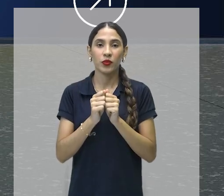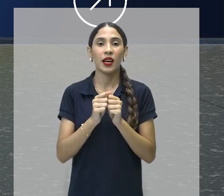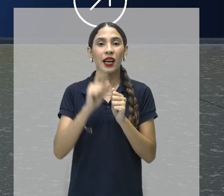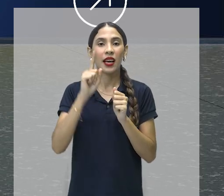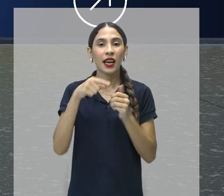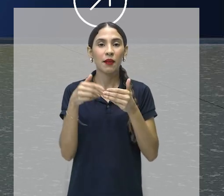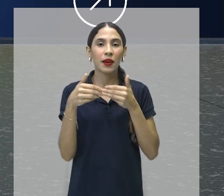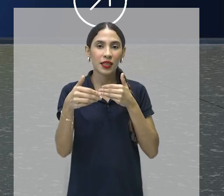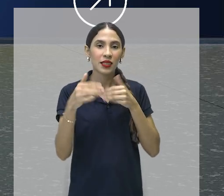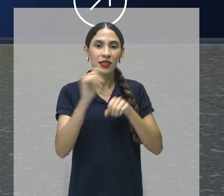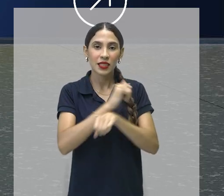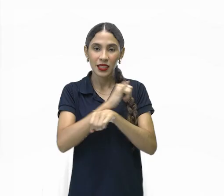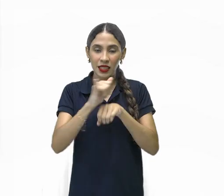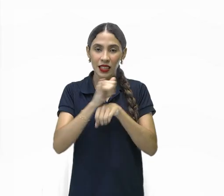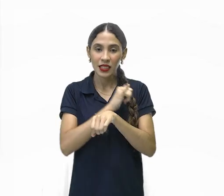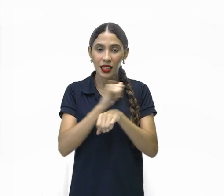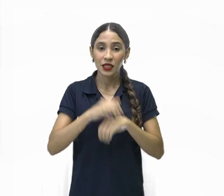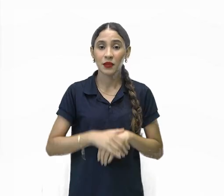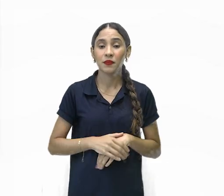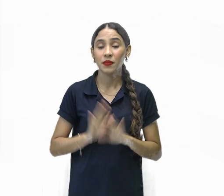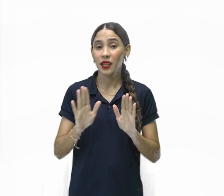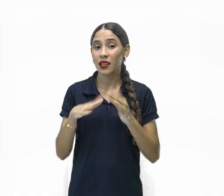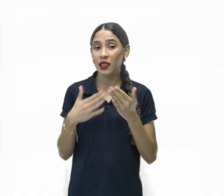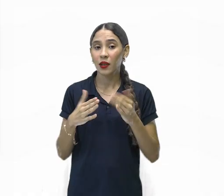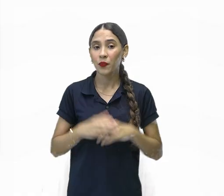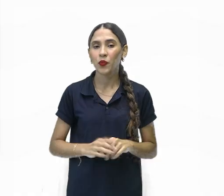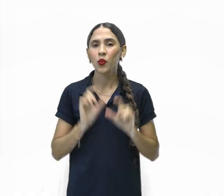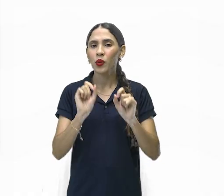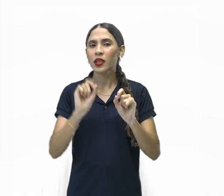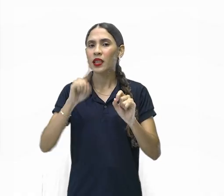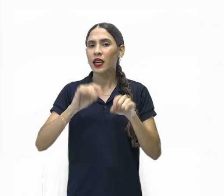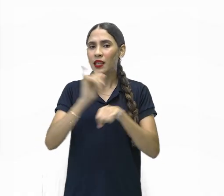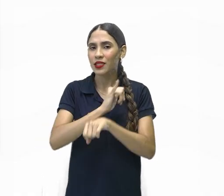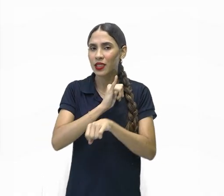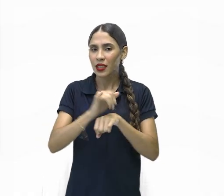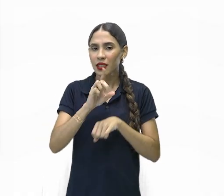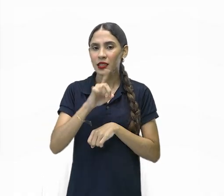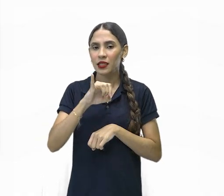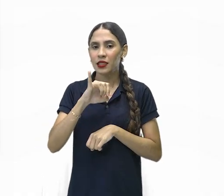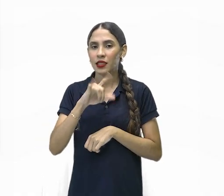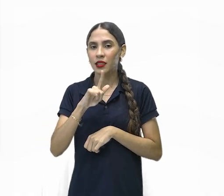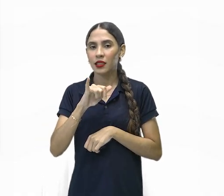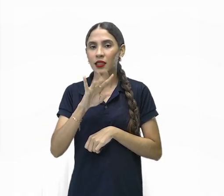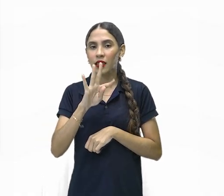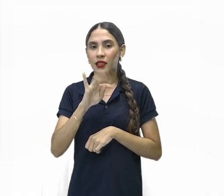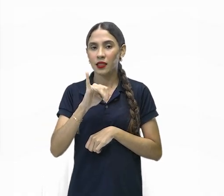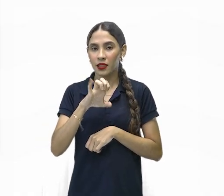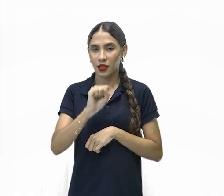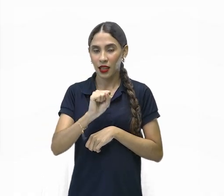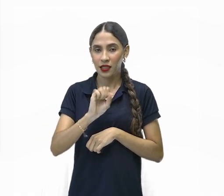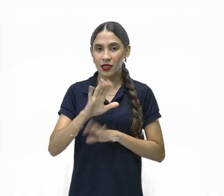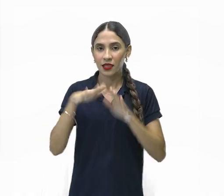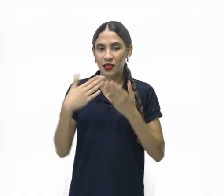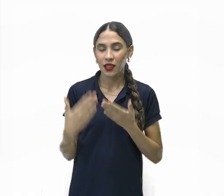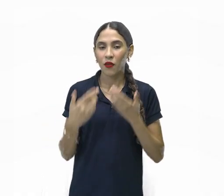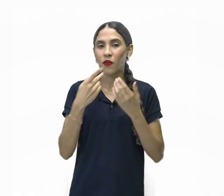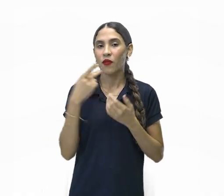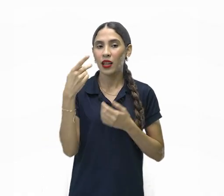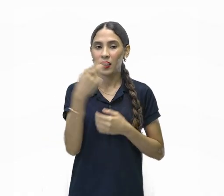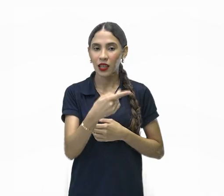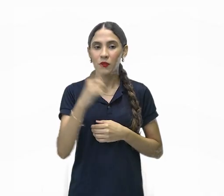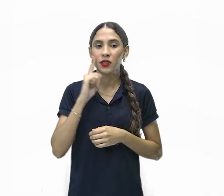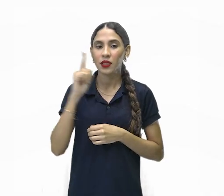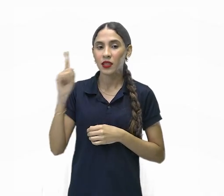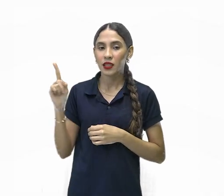parte da questão das ferramentas. Então, o que são as ferramentas digitais? Olha só, quando